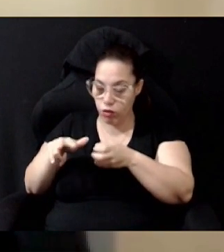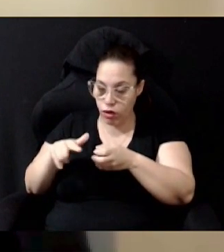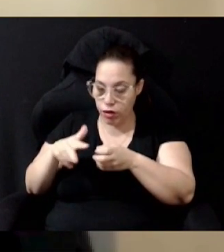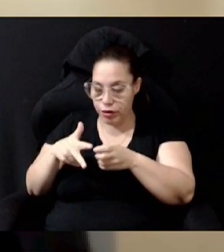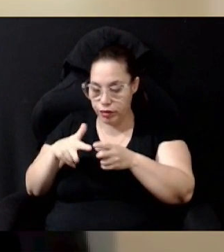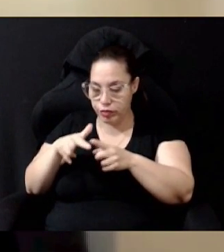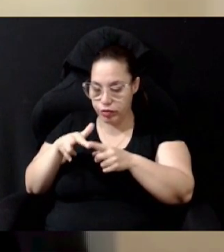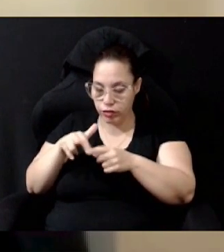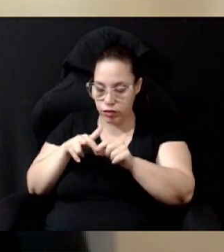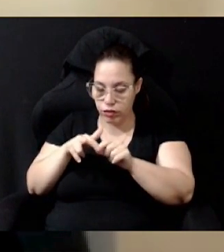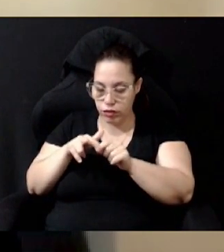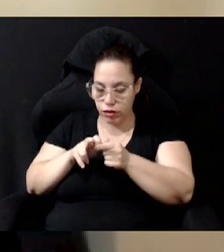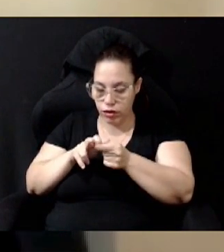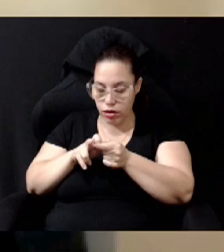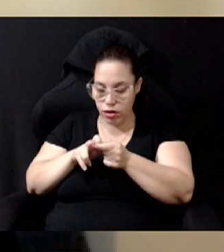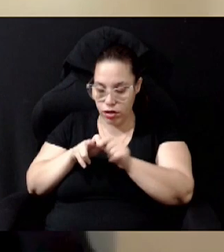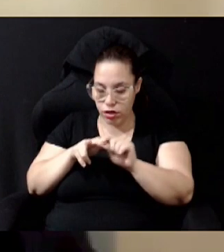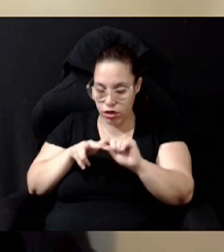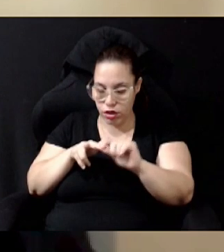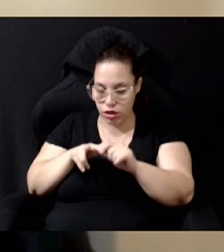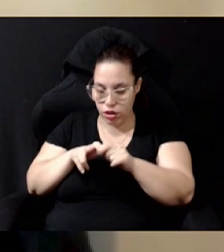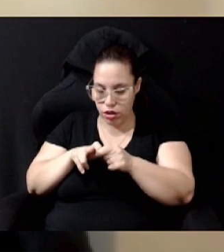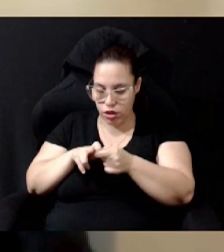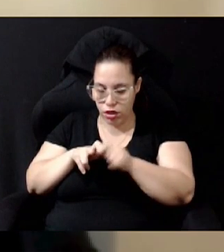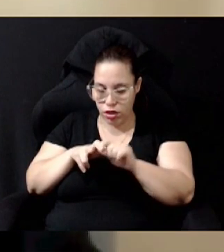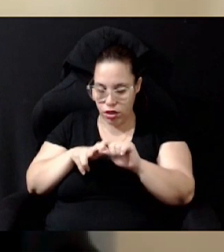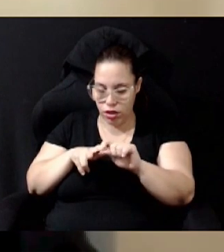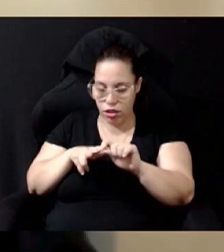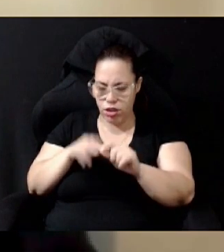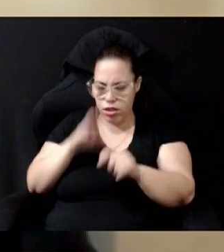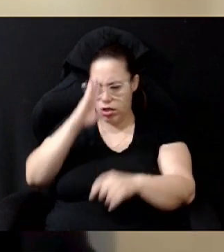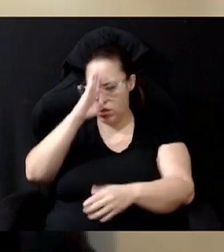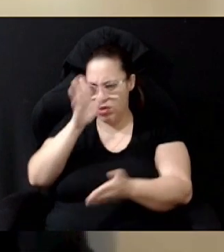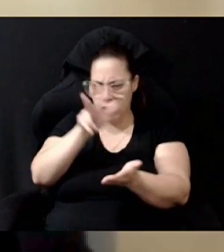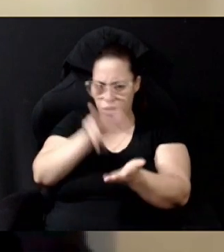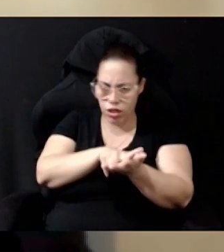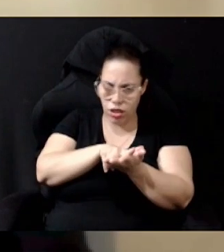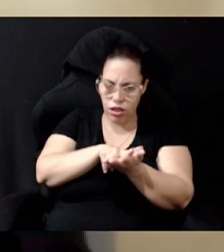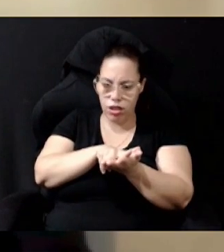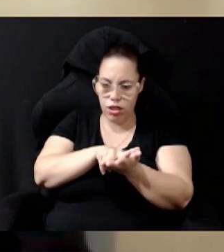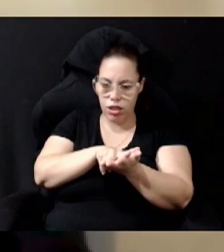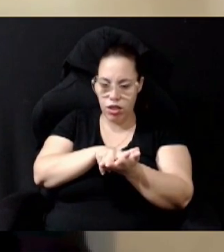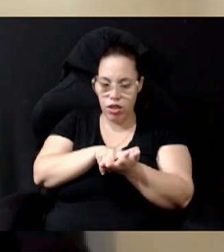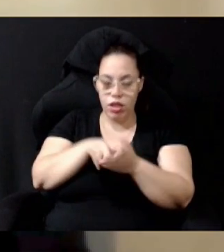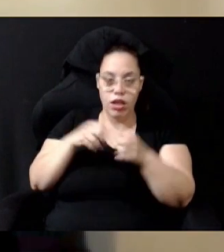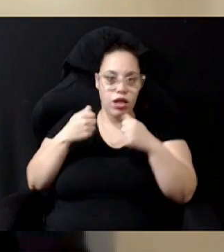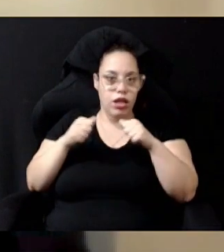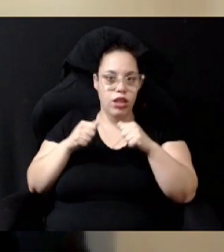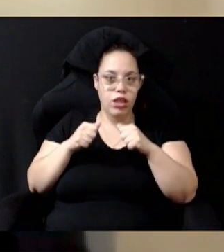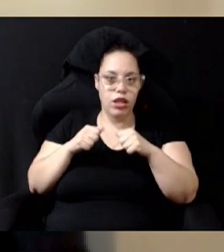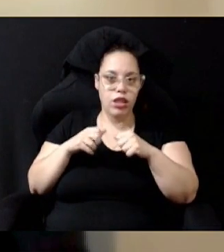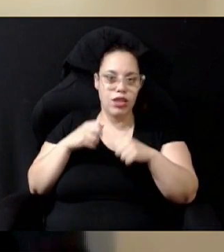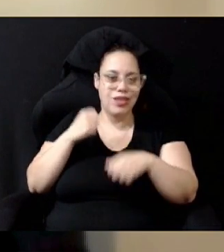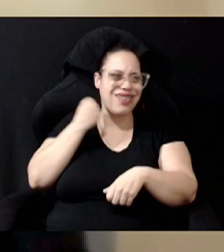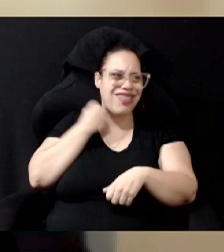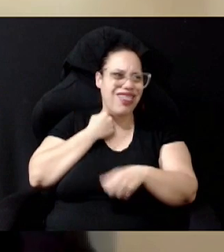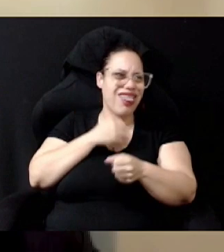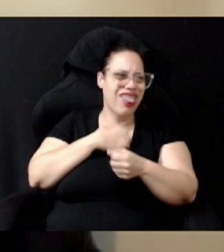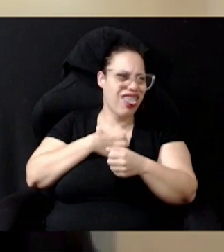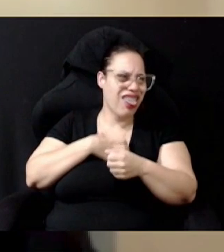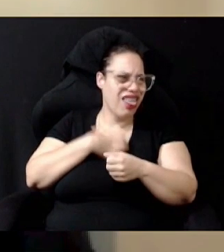incomodando, principalmente na hora que for deitar. Às vezes não precisa ser um incômodo grande, são